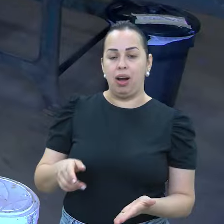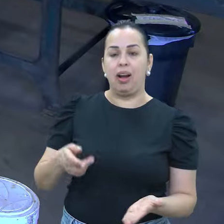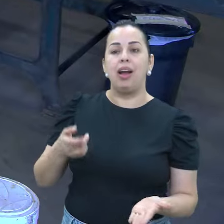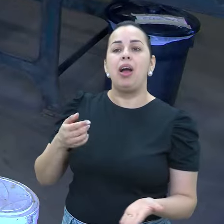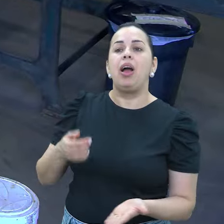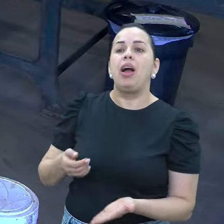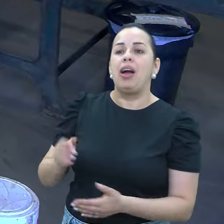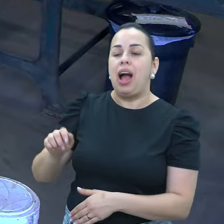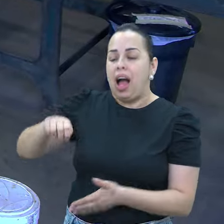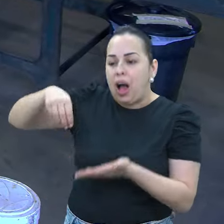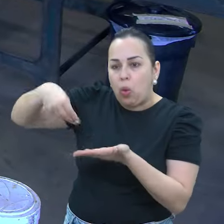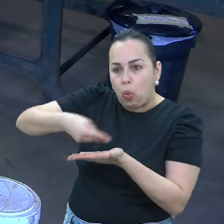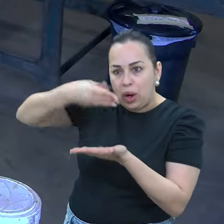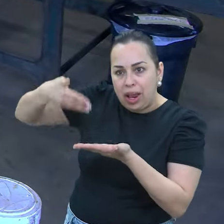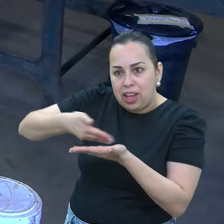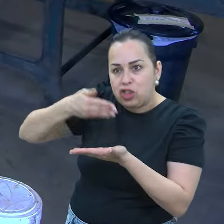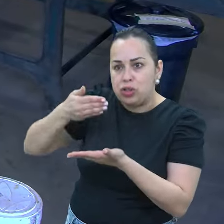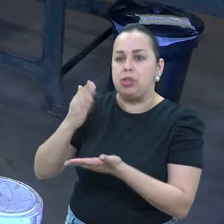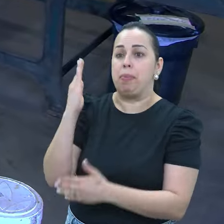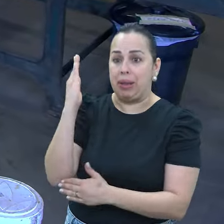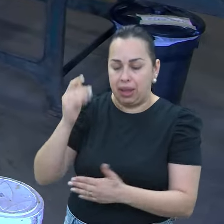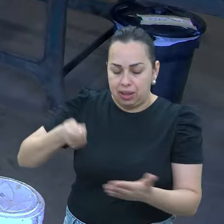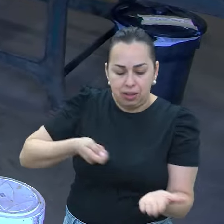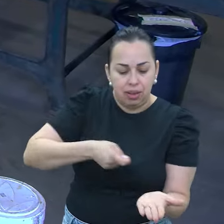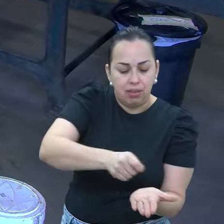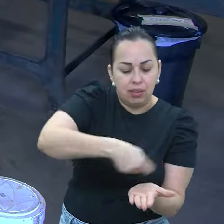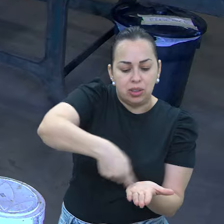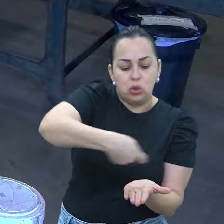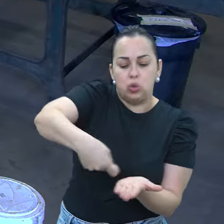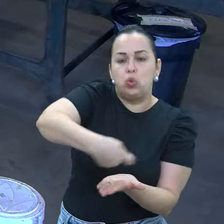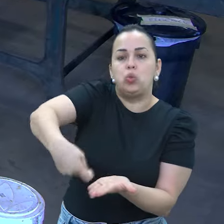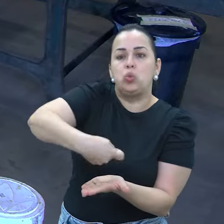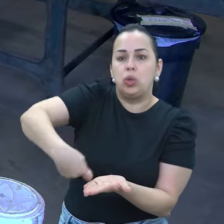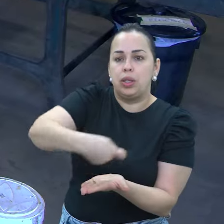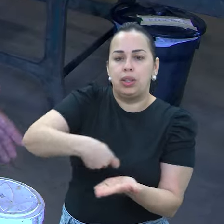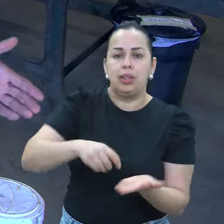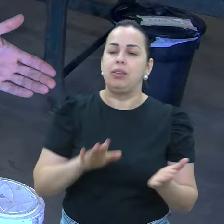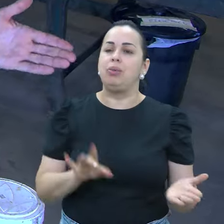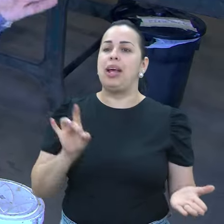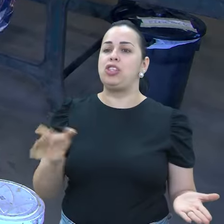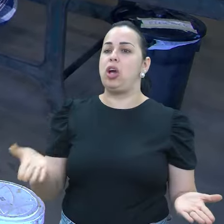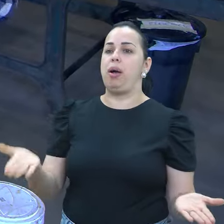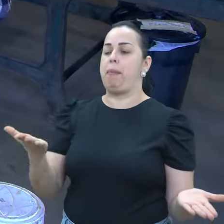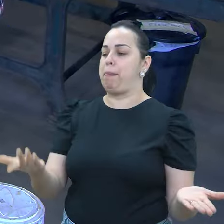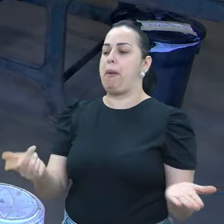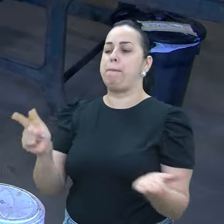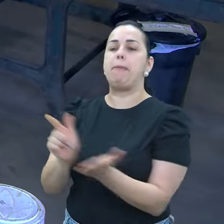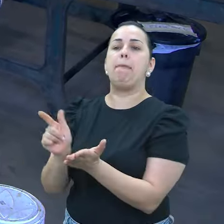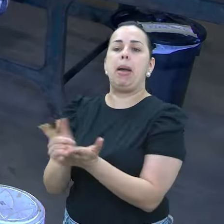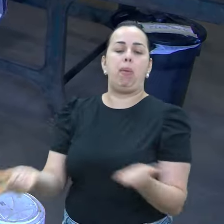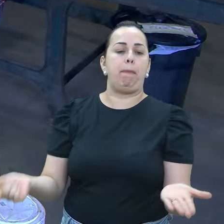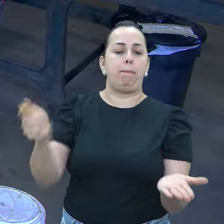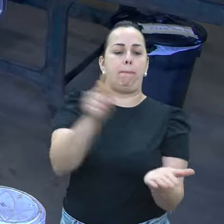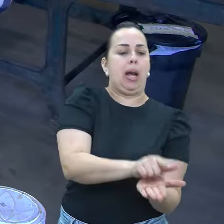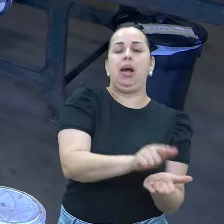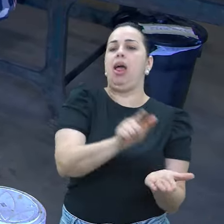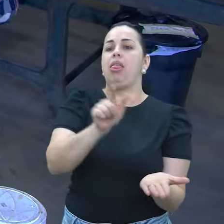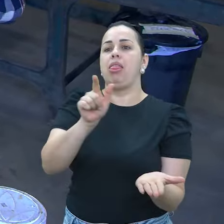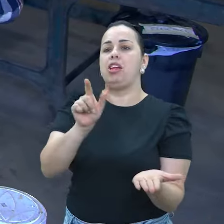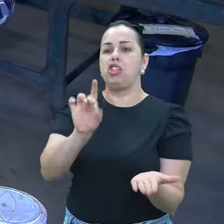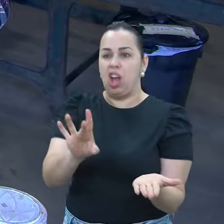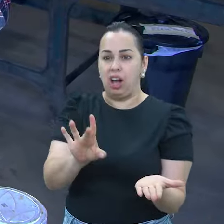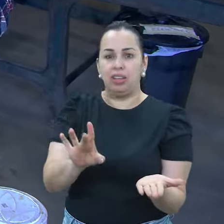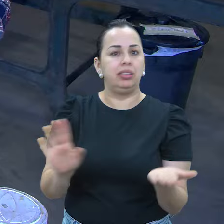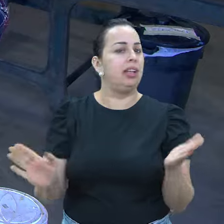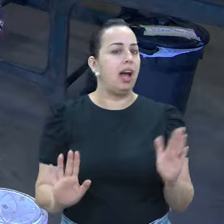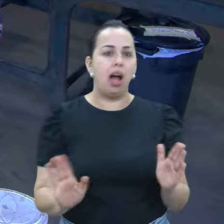E com a colherzinha de pau, você vai fazer movimentos circulares aqui. Olha, então não é simplesmente botar ao contrário,